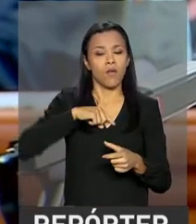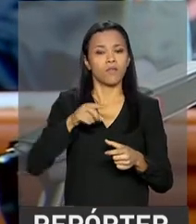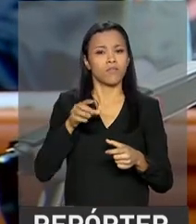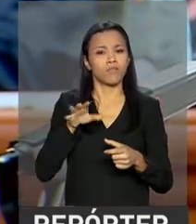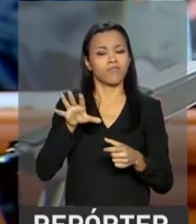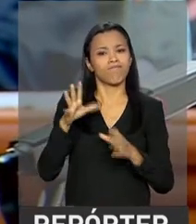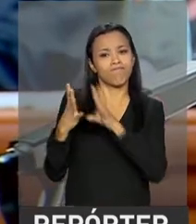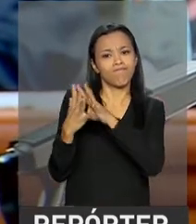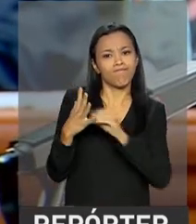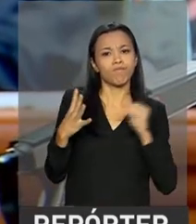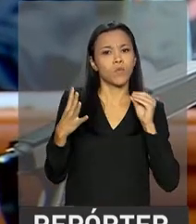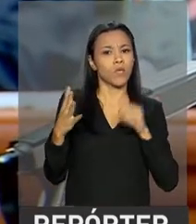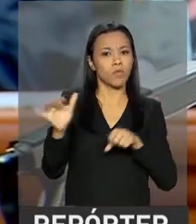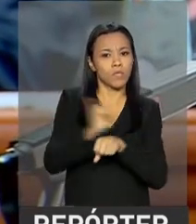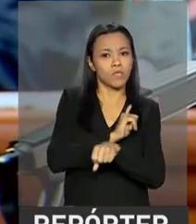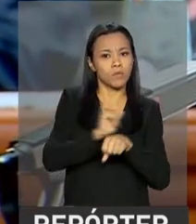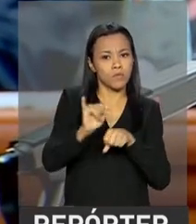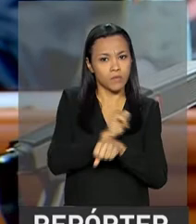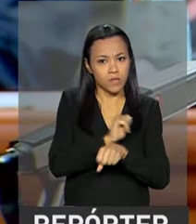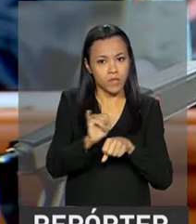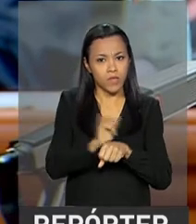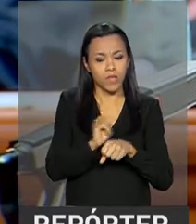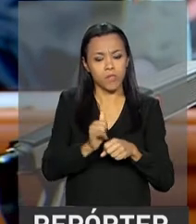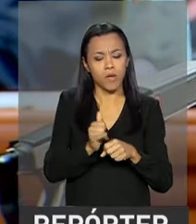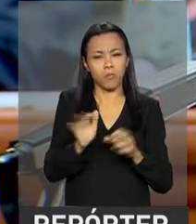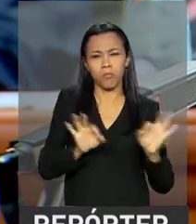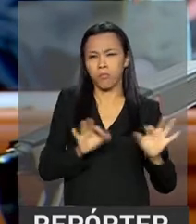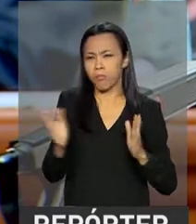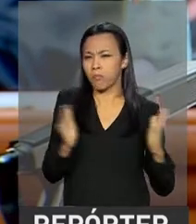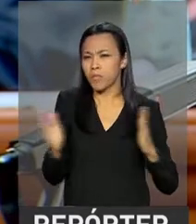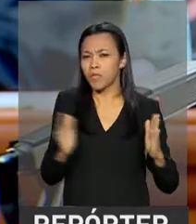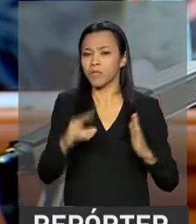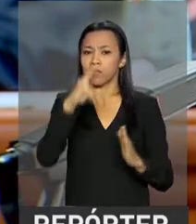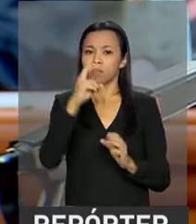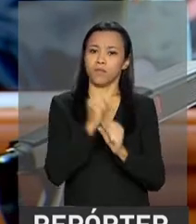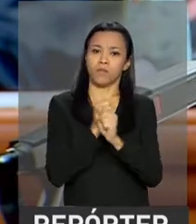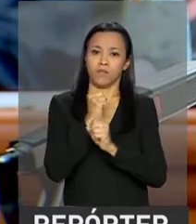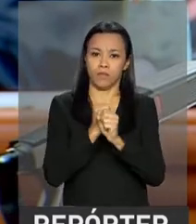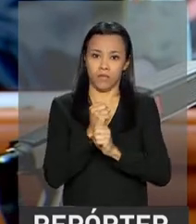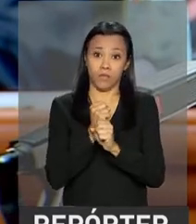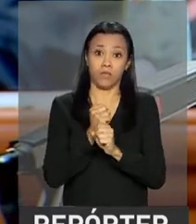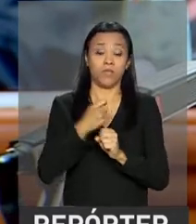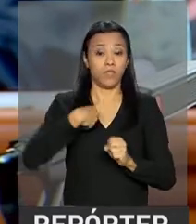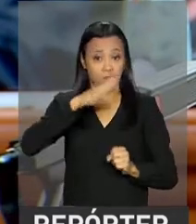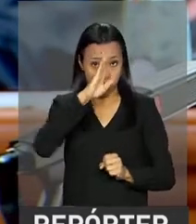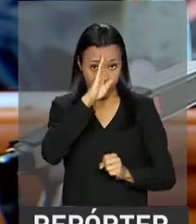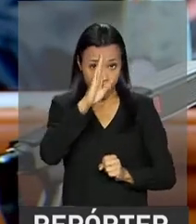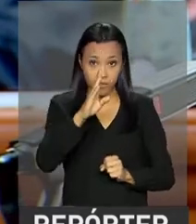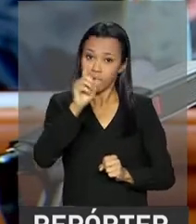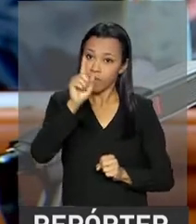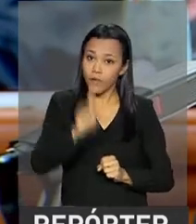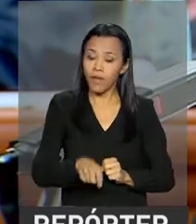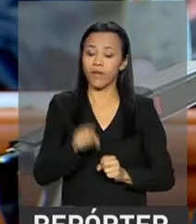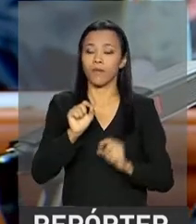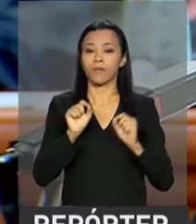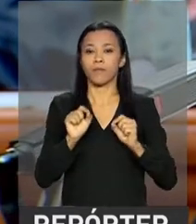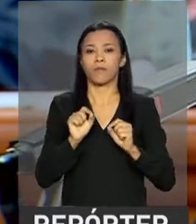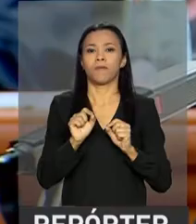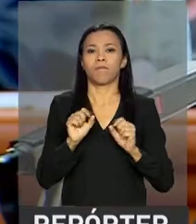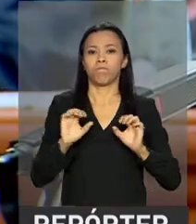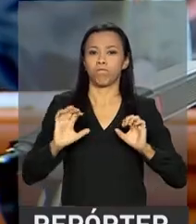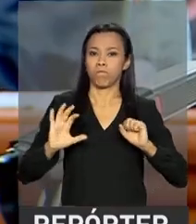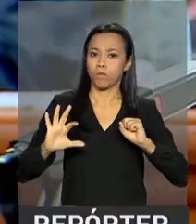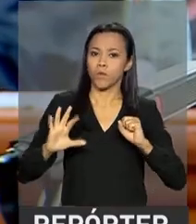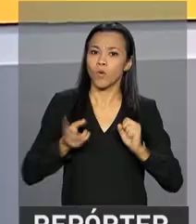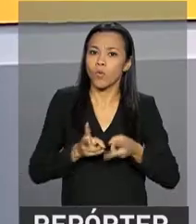geral para os próximos 5 anos, que tem por eixo central a promoção da